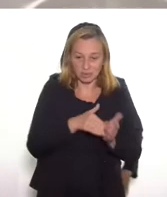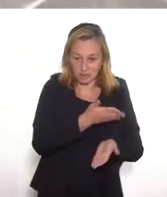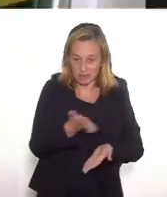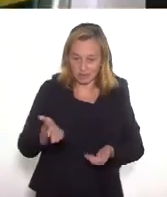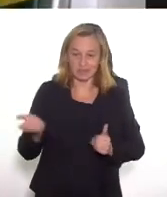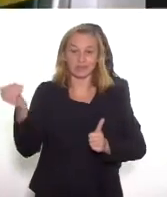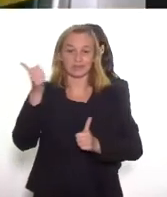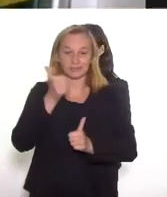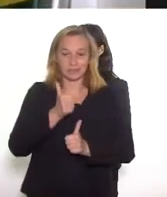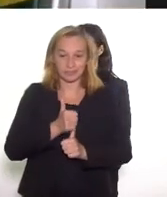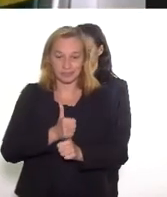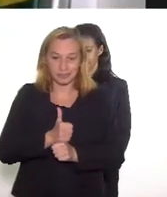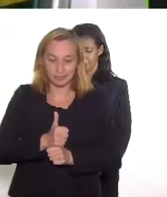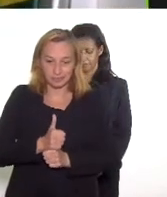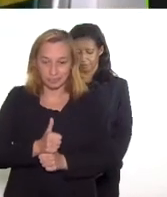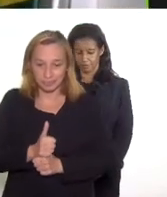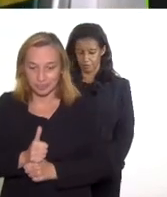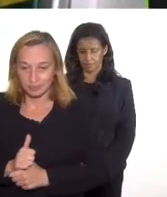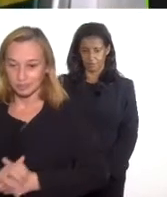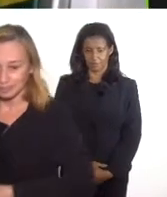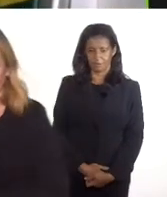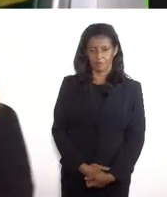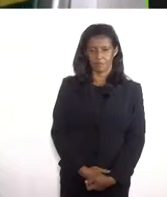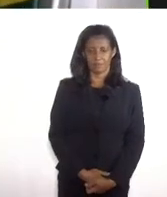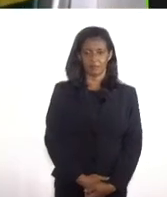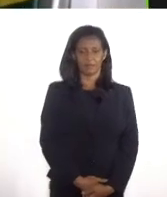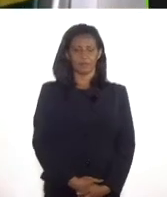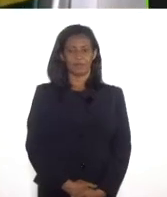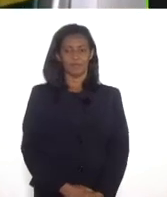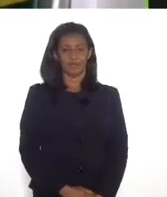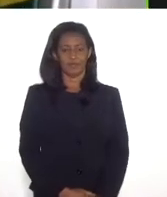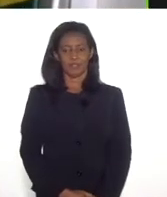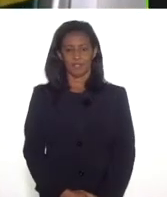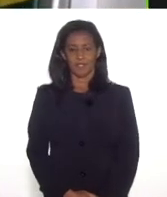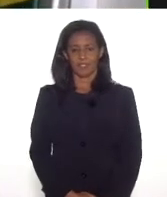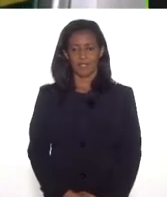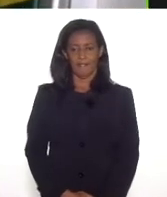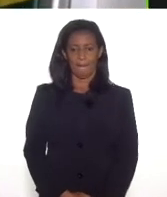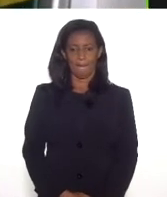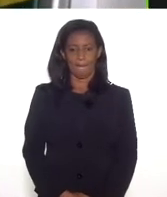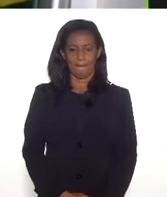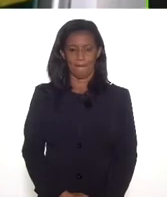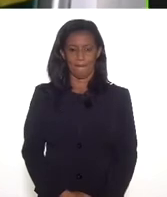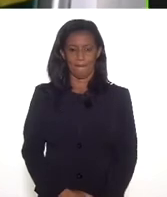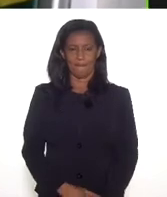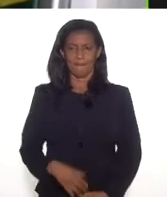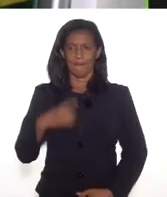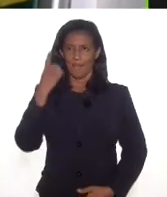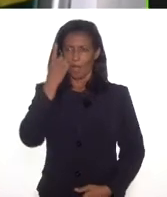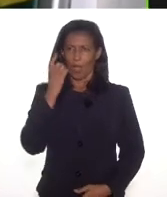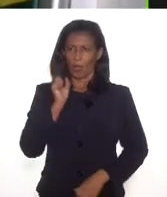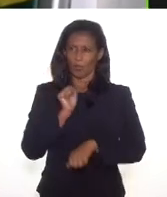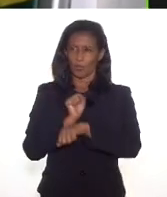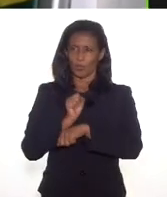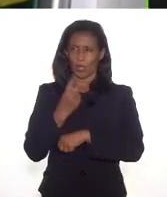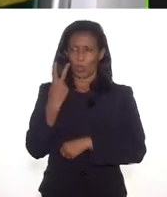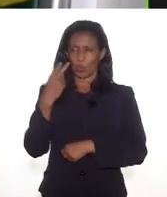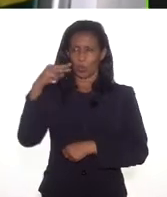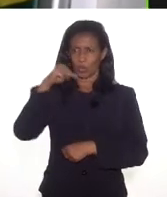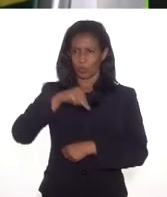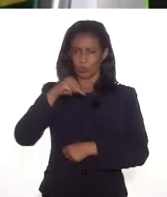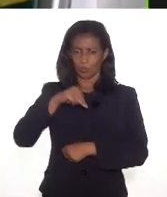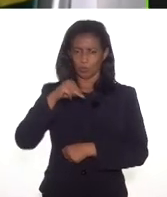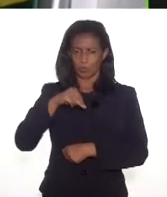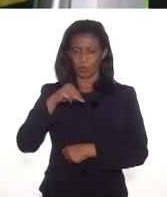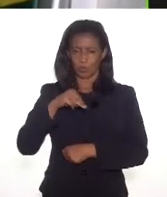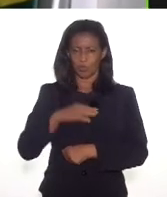todos. Deputada Marta Rocha. Senhora presidente. Pois não? Será que a senhora pode me aguardar dois minutinhos, porque eu quero fazer uma intervenção que tem a